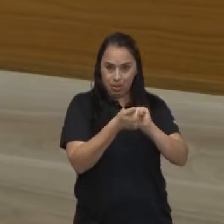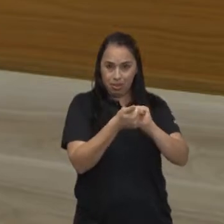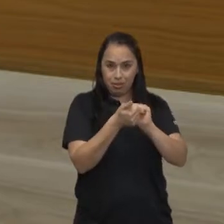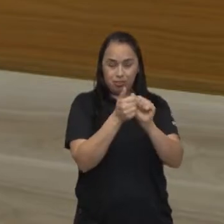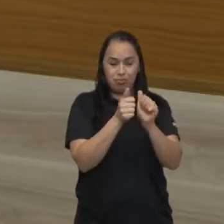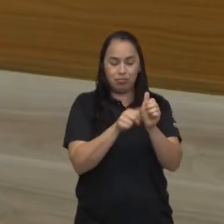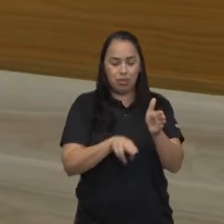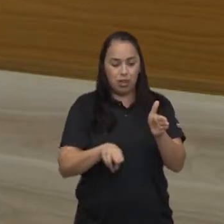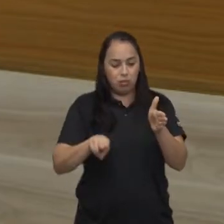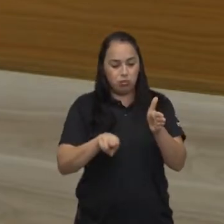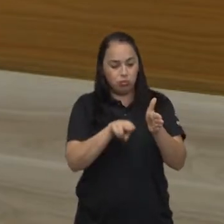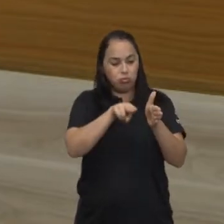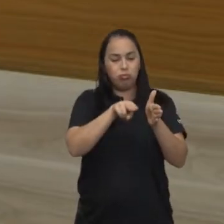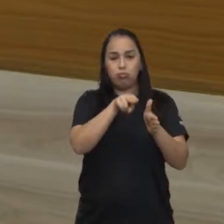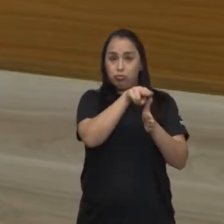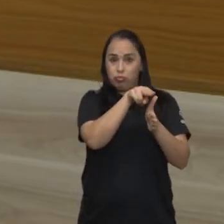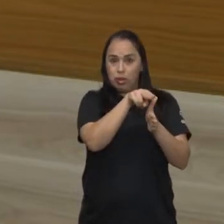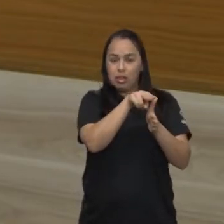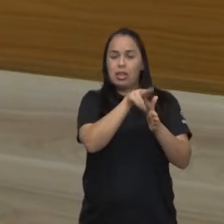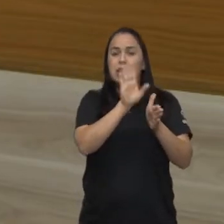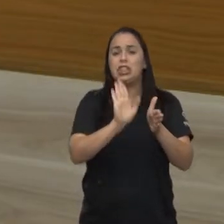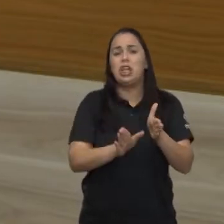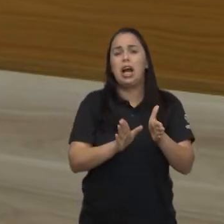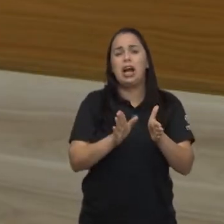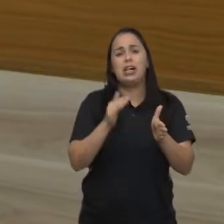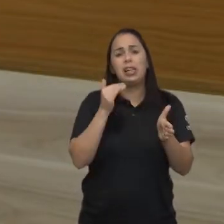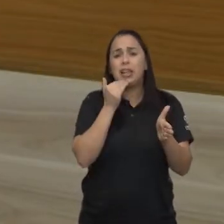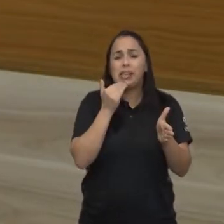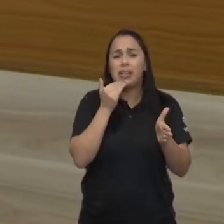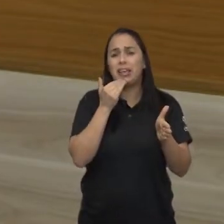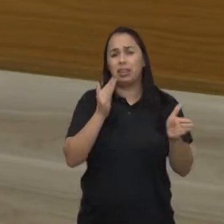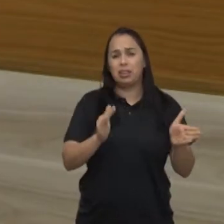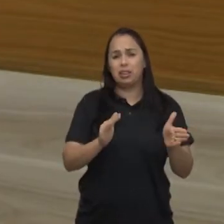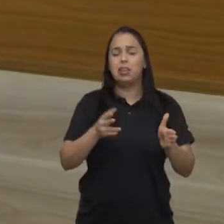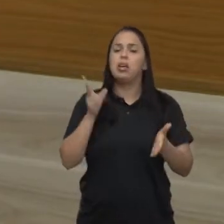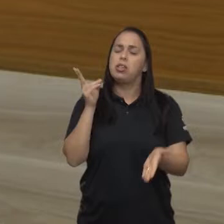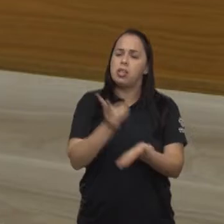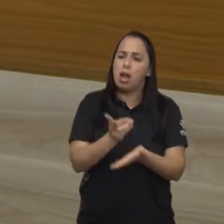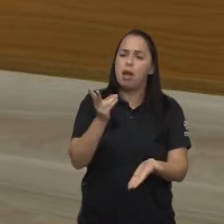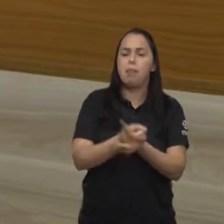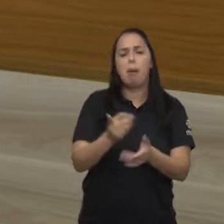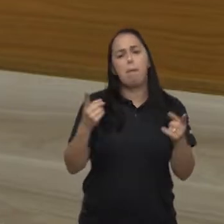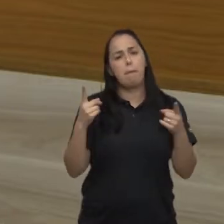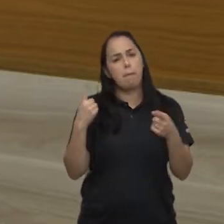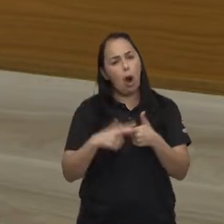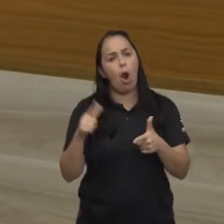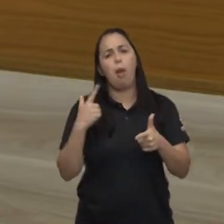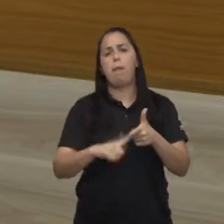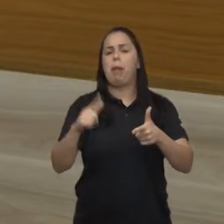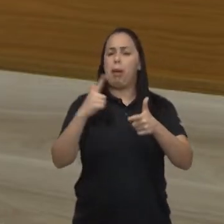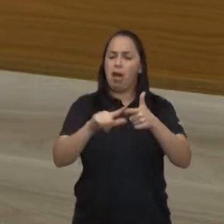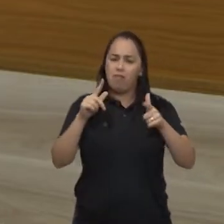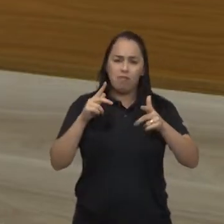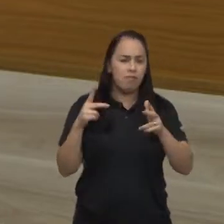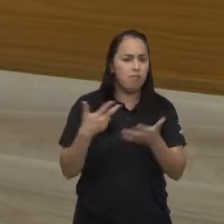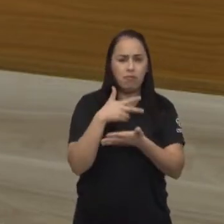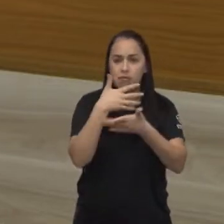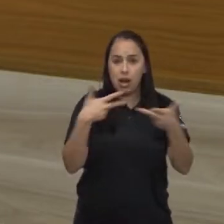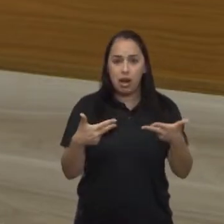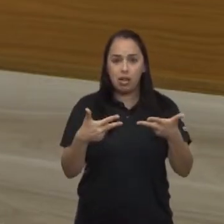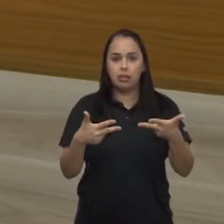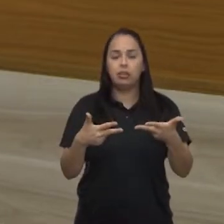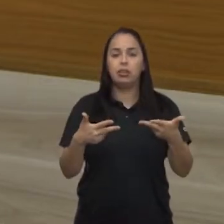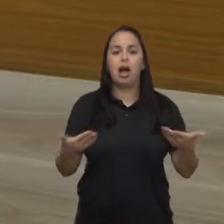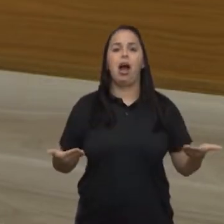ele já vem sofrendo defasagem desde 2016 e nós sempre estamos tendo problemas com transporte tantos problemas